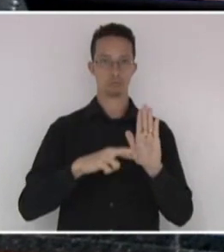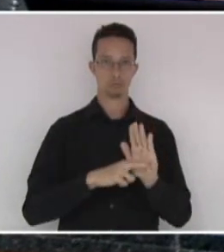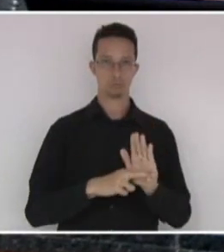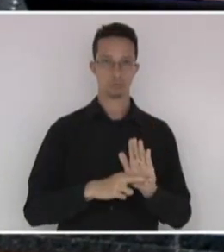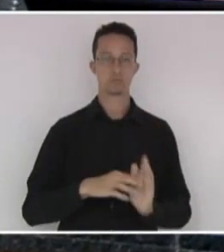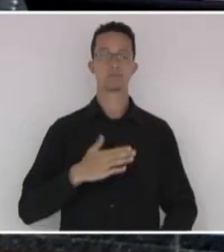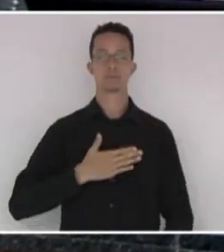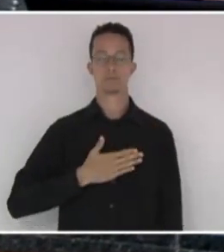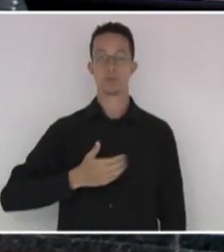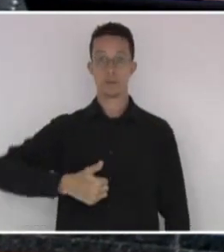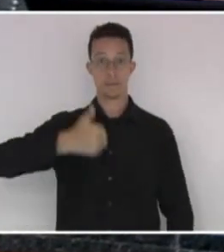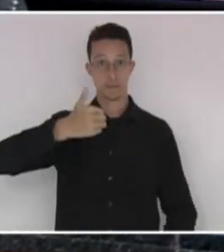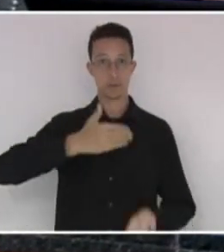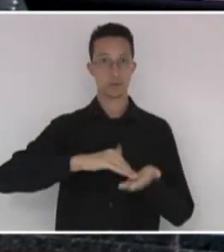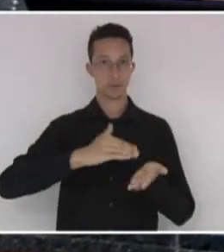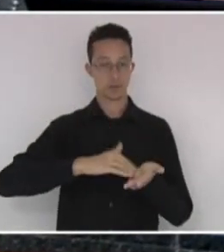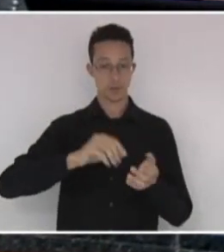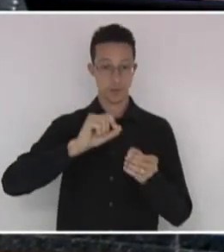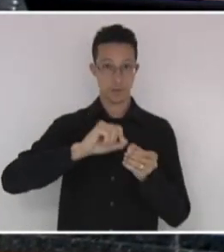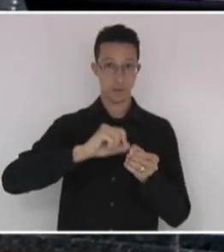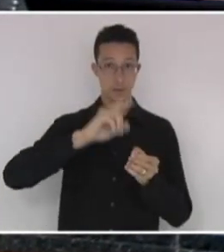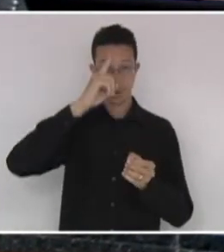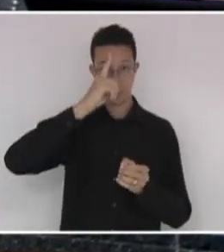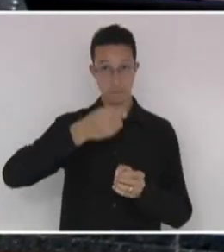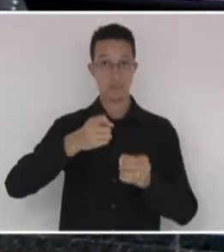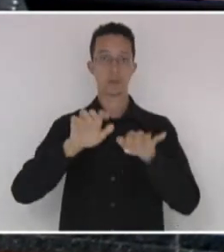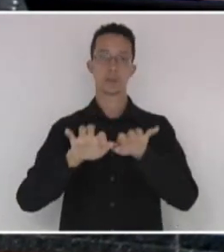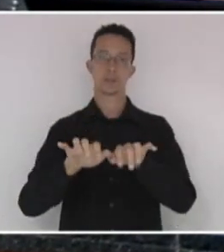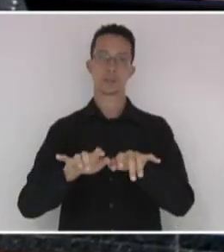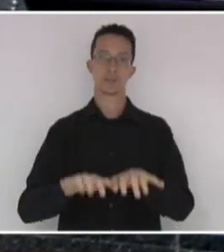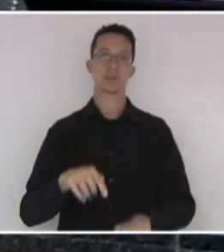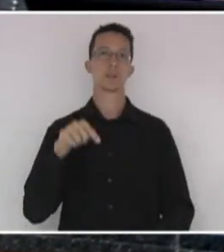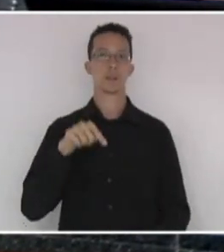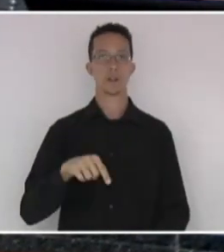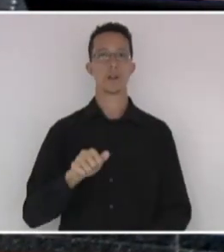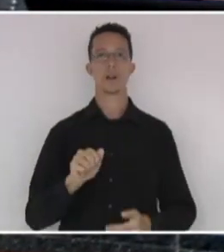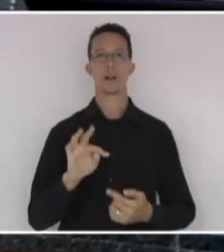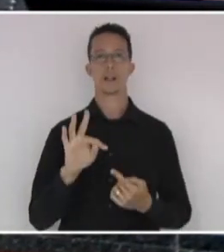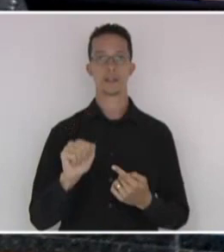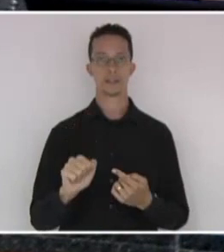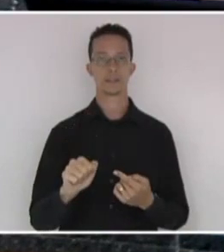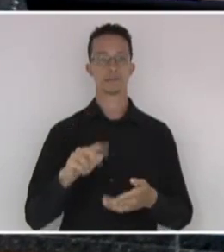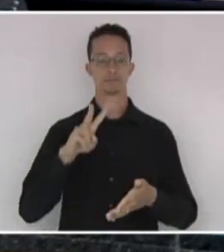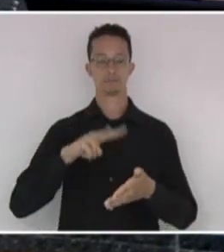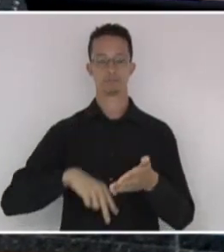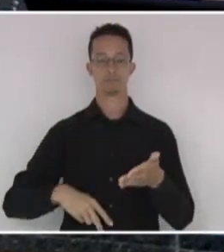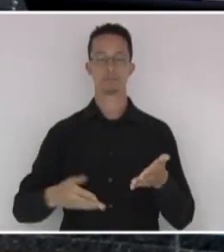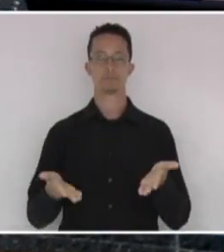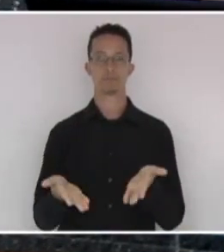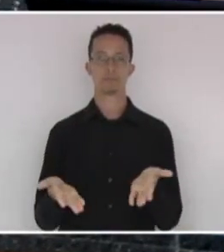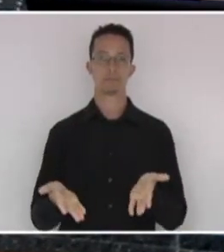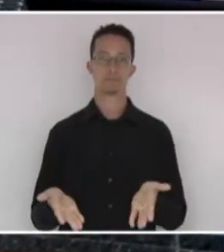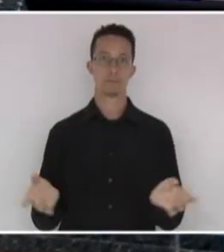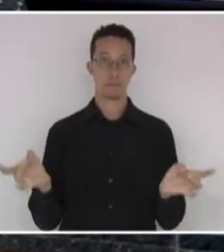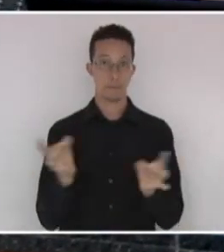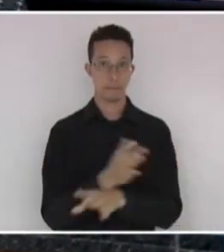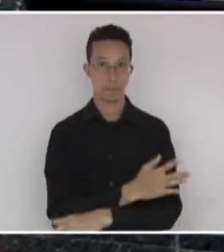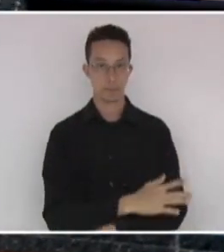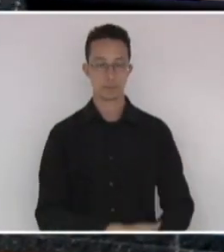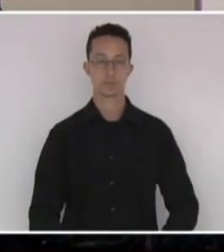eu, primeiro secretário, fiz e mandei digitar a presente ata que acabo de ler nesse momento, senhor